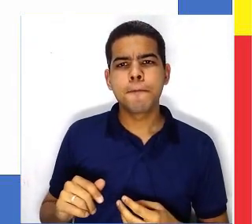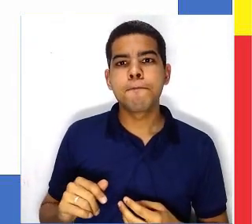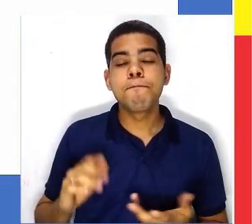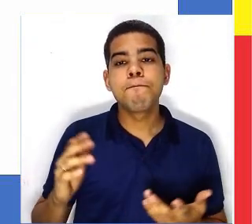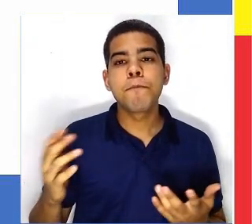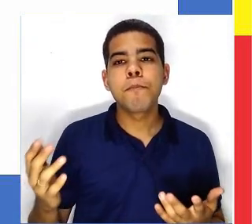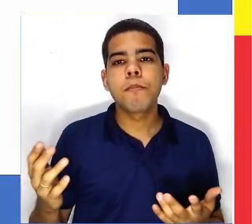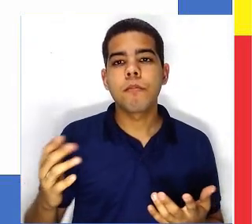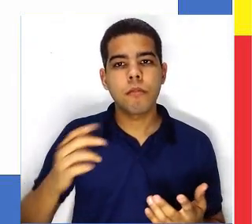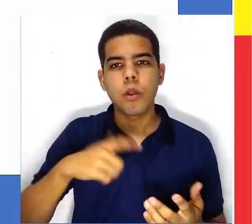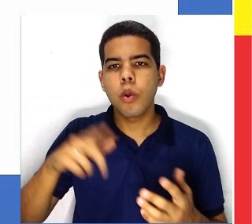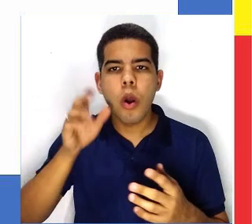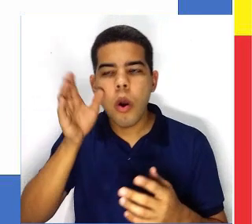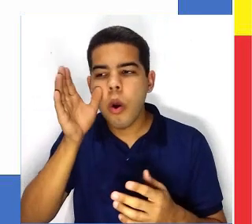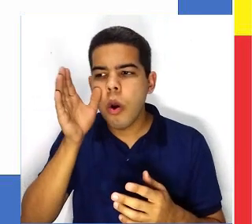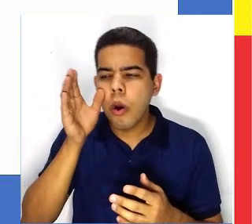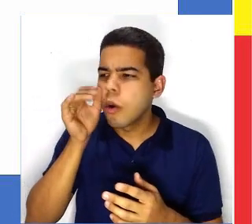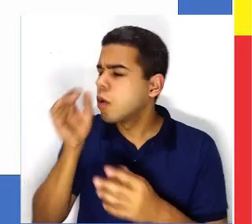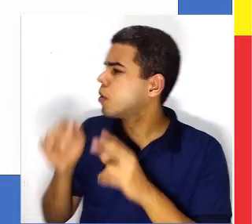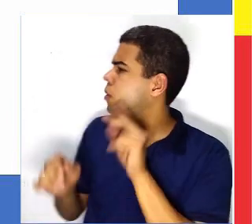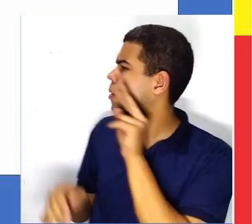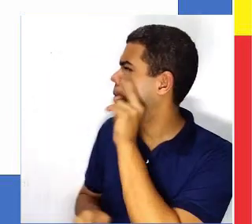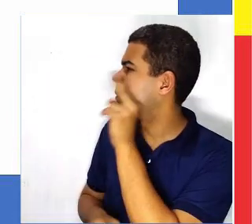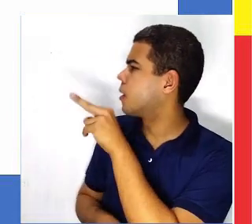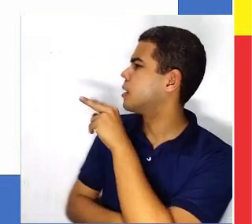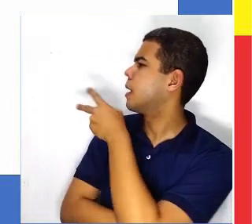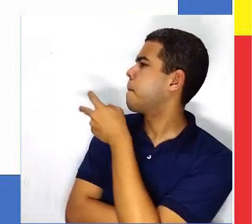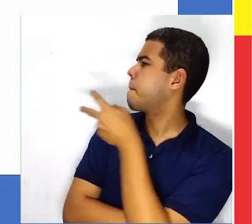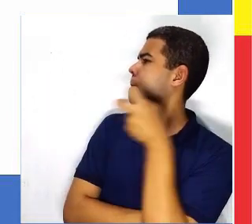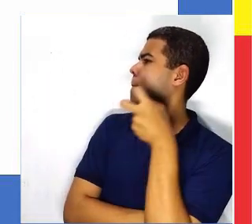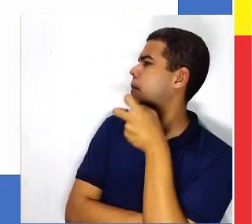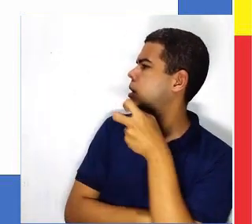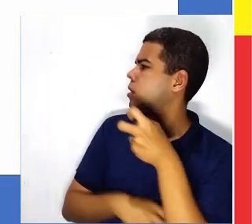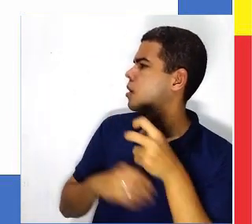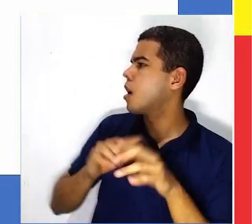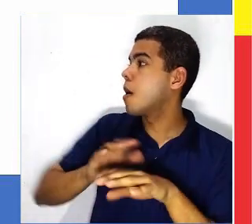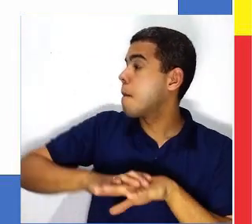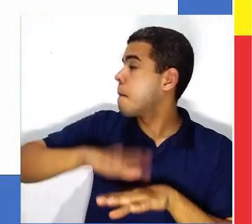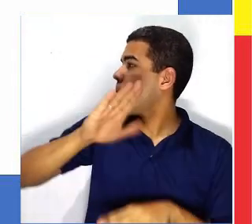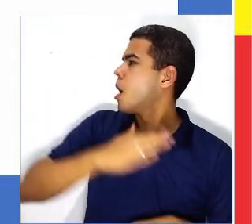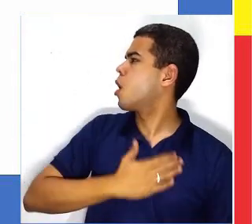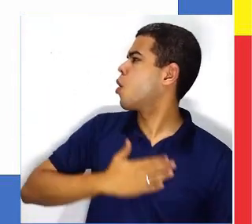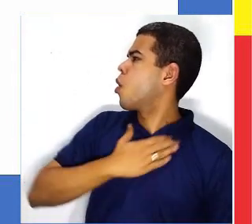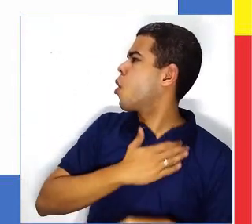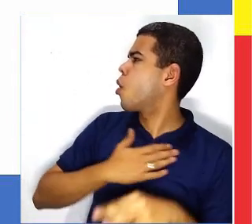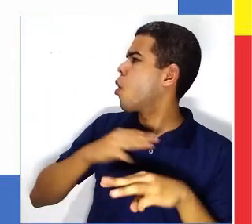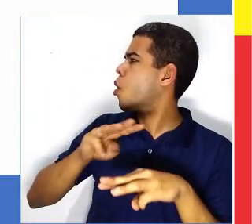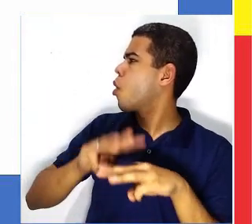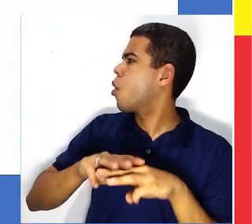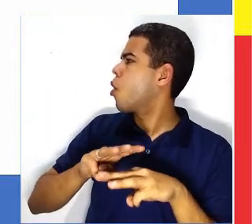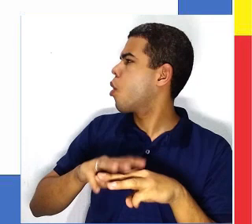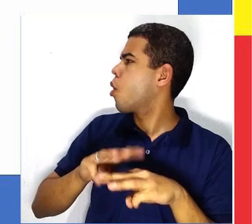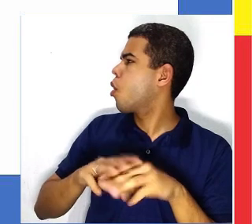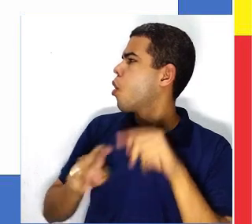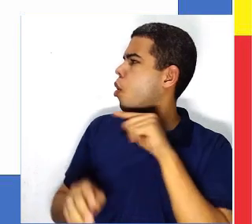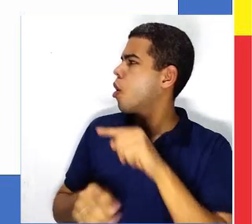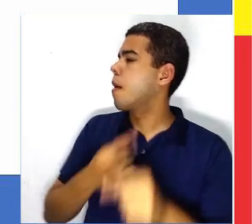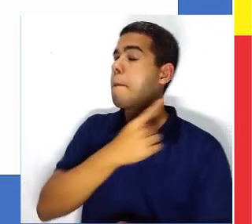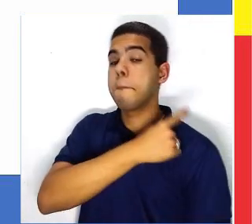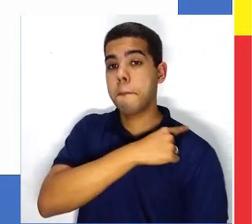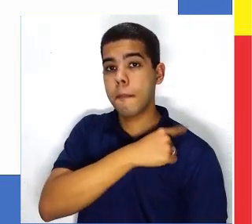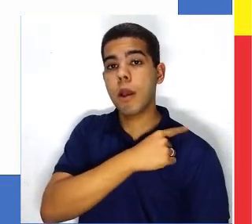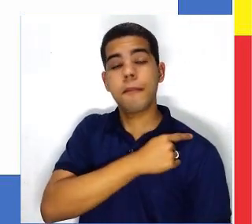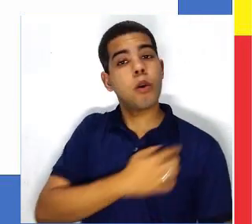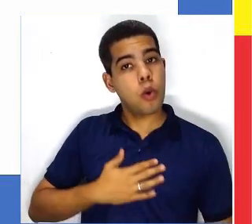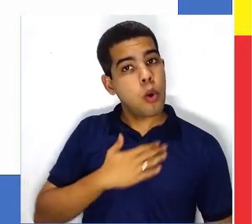laranja. Então, nós já observando o gráfico, já podemos perceber que a maioria dos alunos desta escola, do